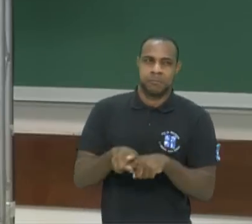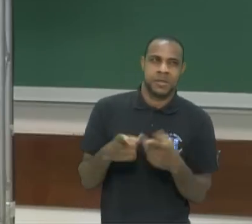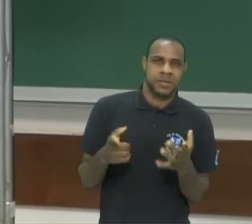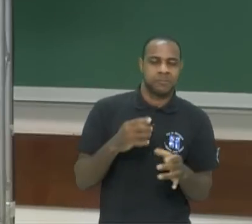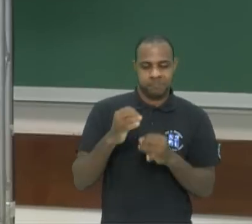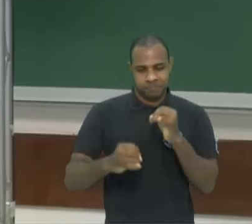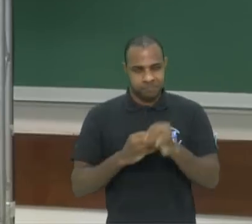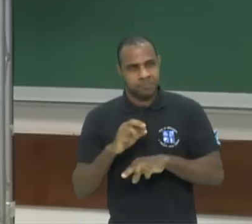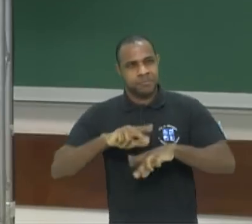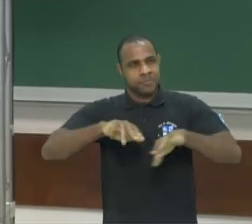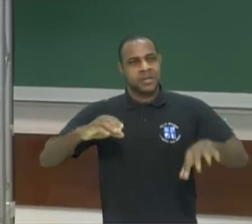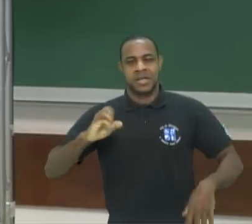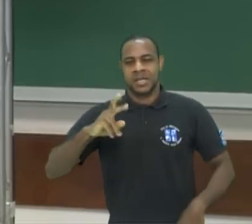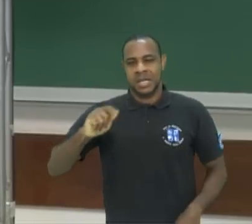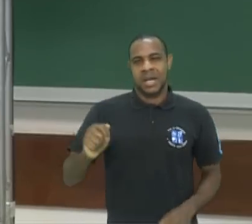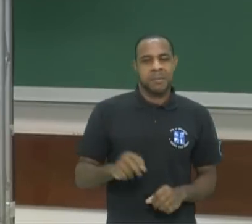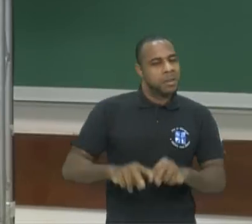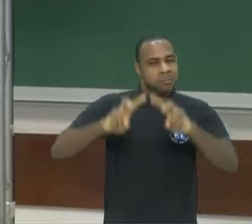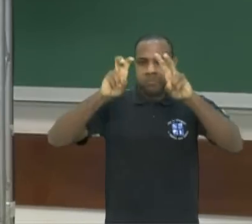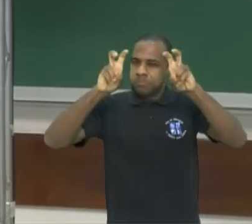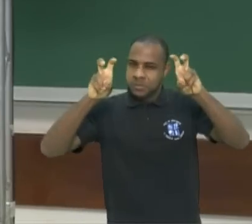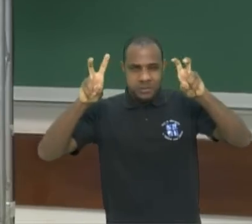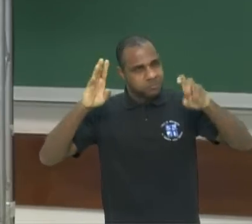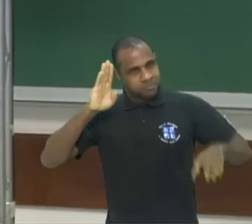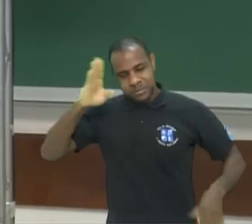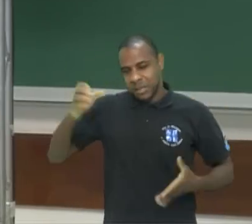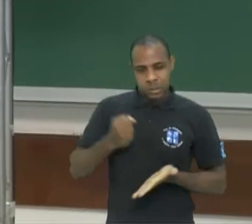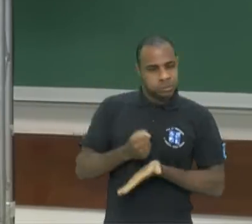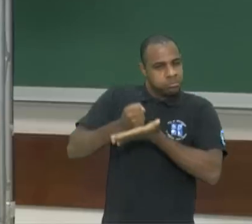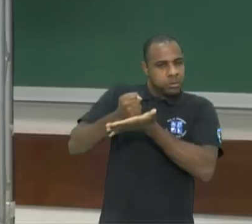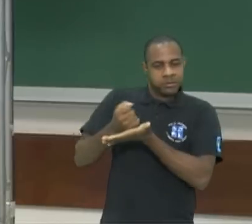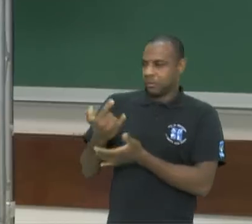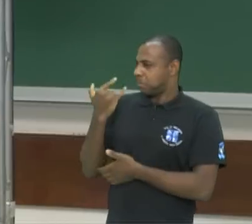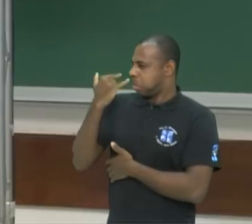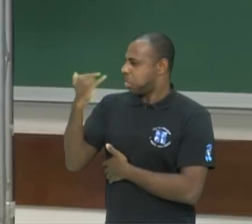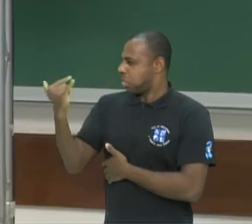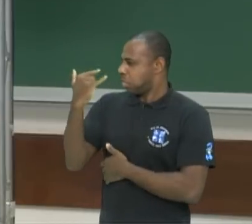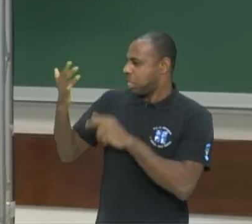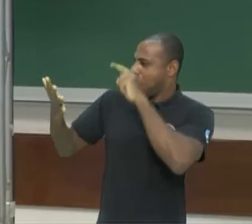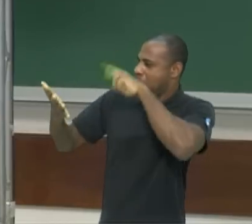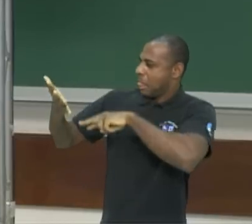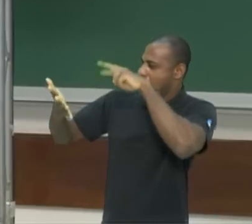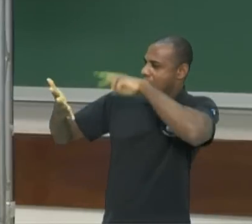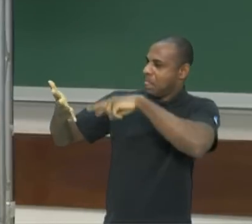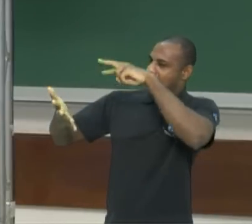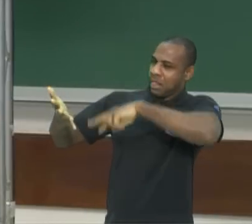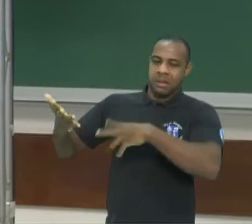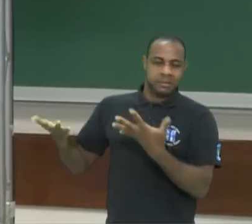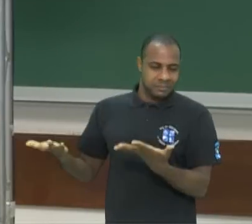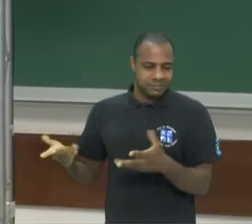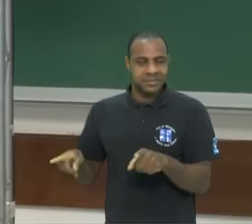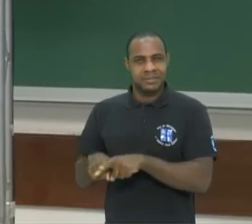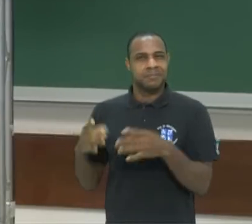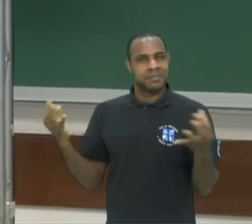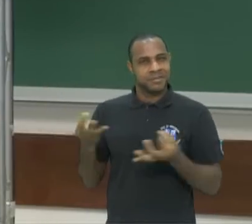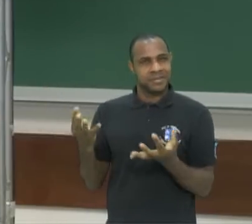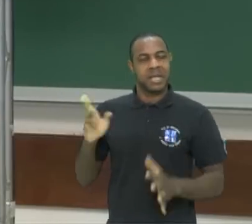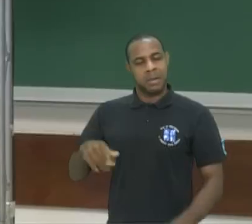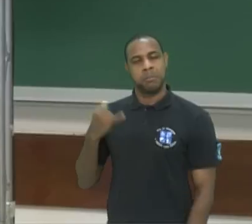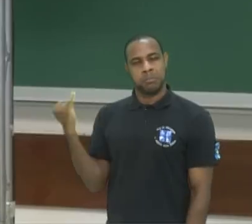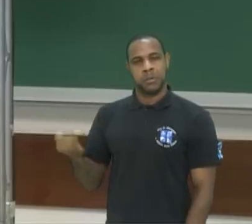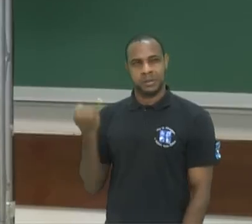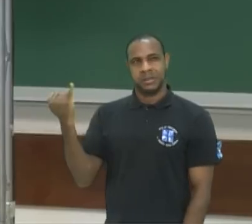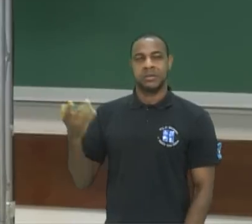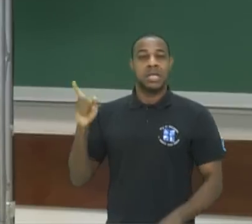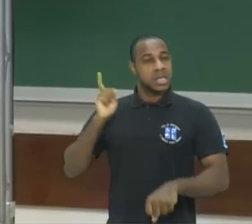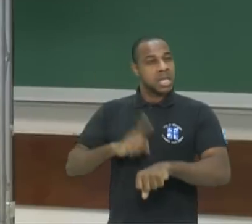A capa é o suporte ali que vai atrair o leitor, perfeito? Então, muito importante,